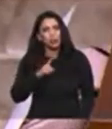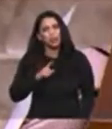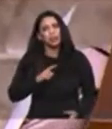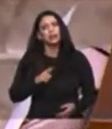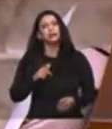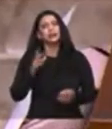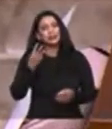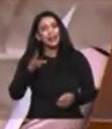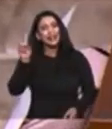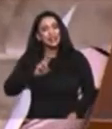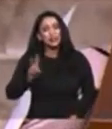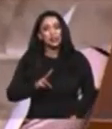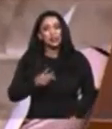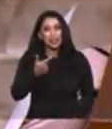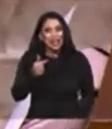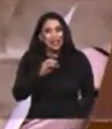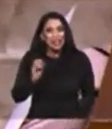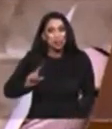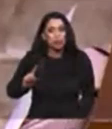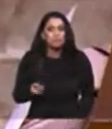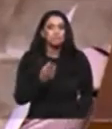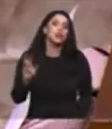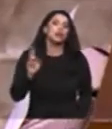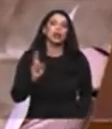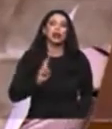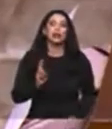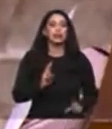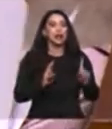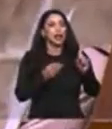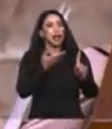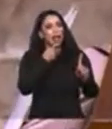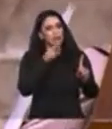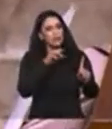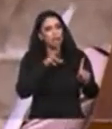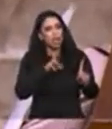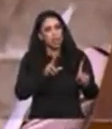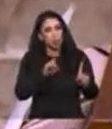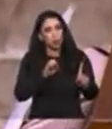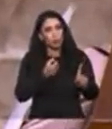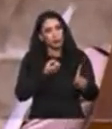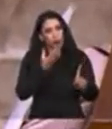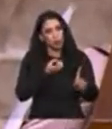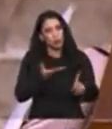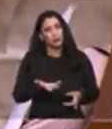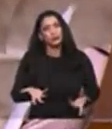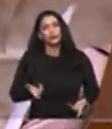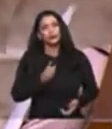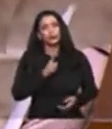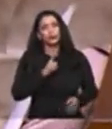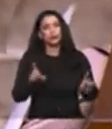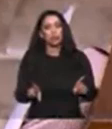no valor de R$ 700 mil, segundo o termo de Rafael Lopes. Constata-se também